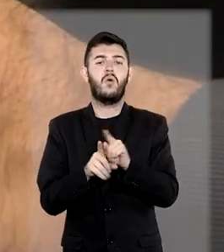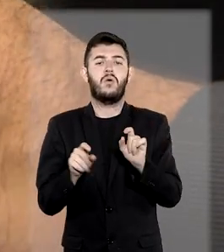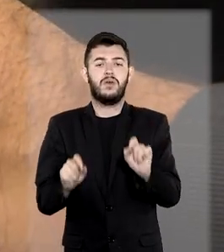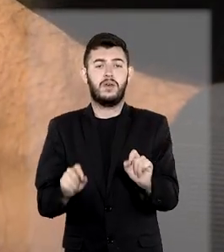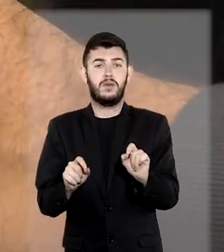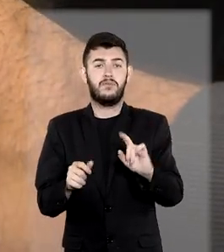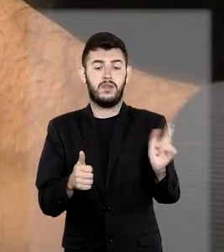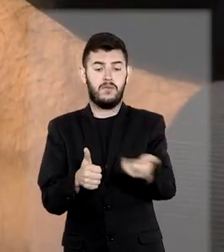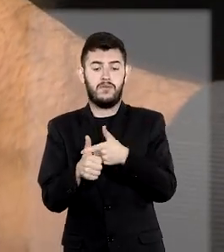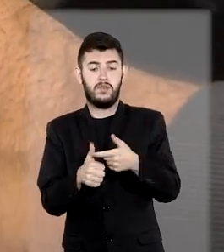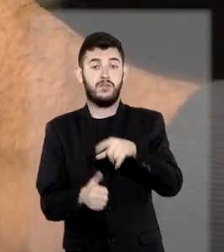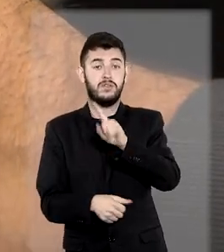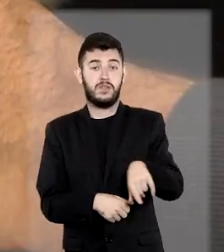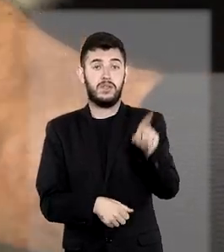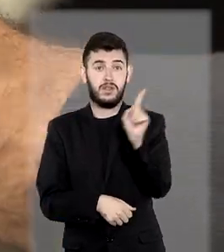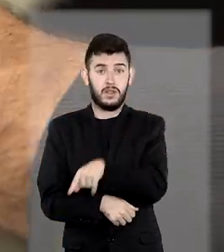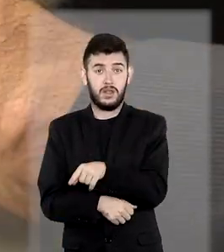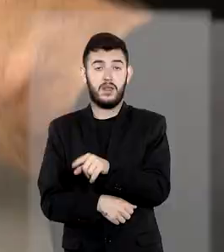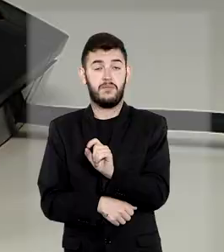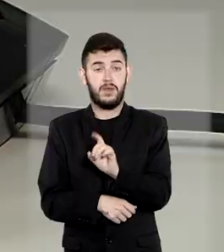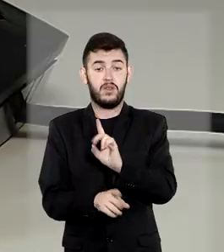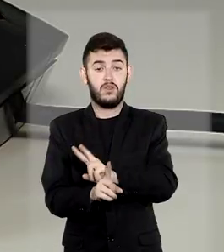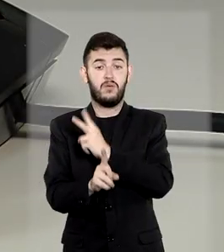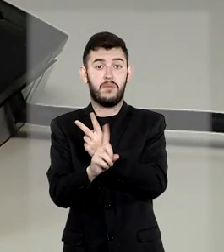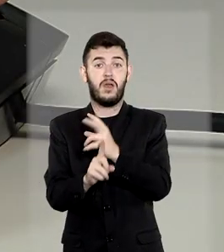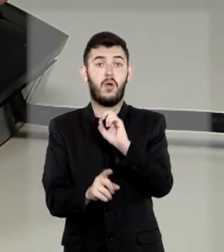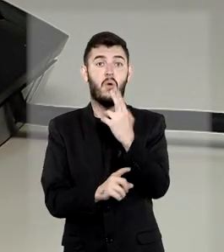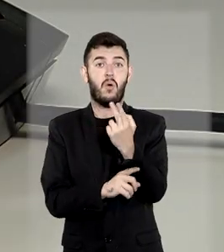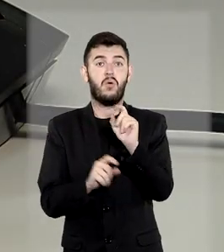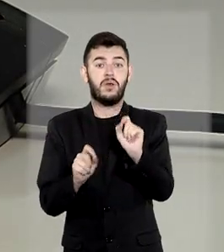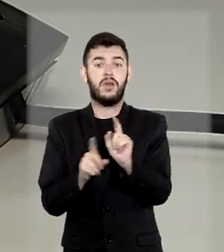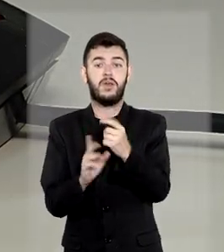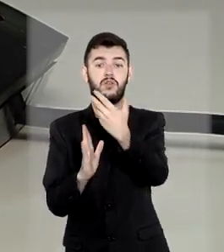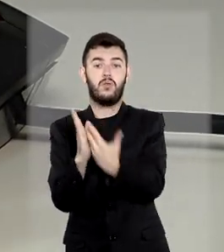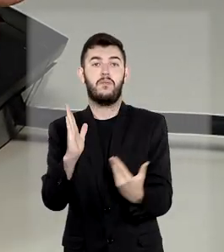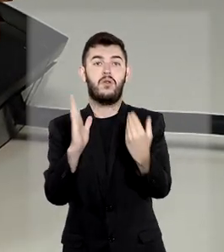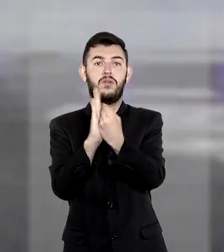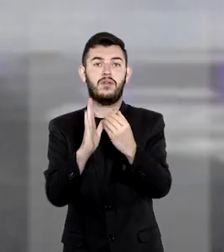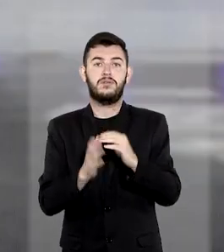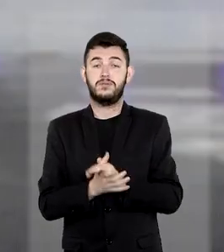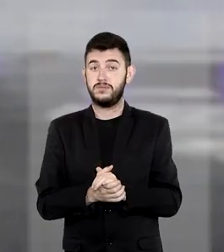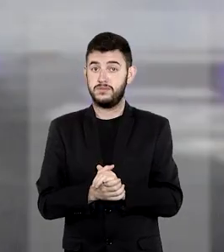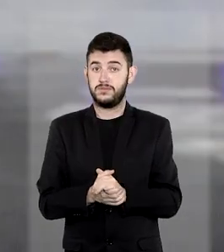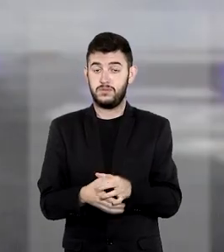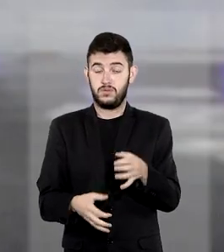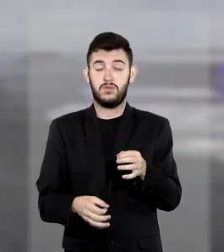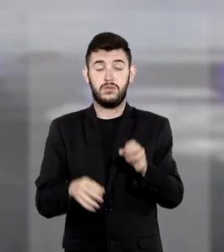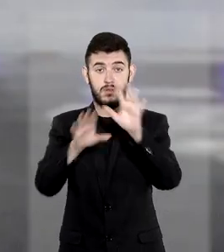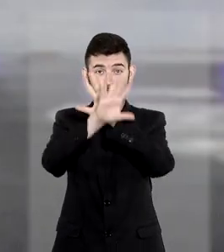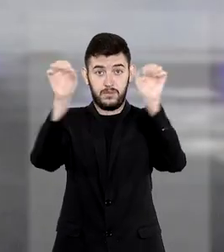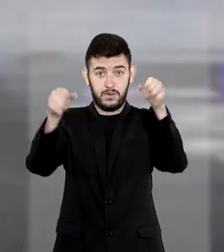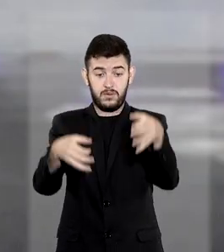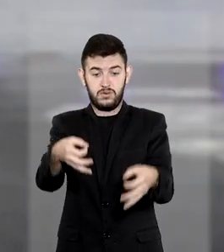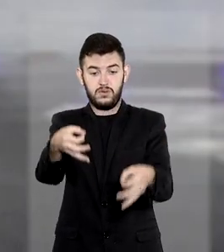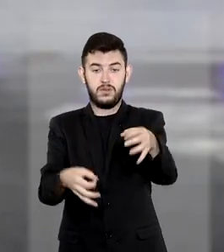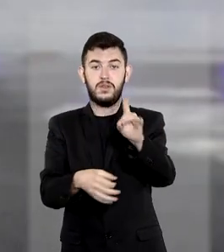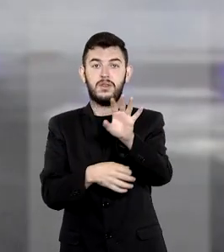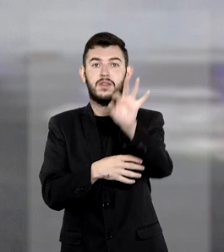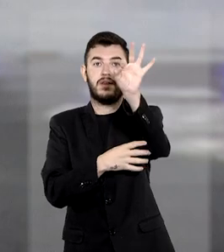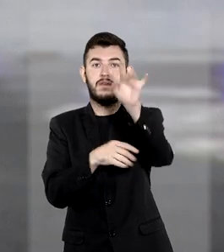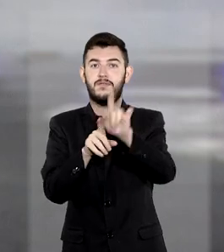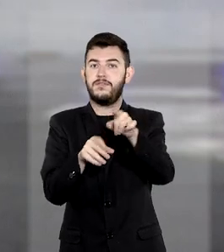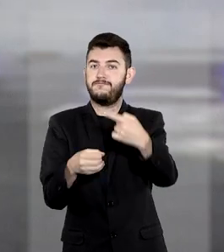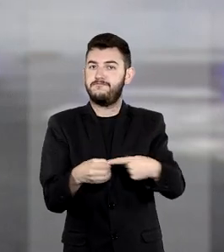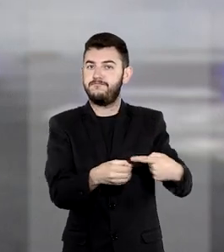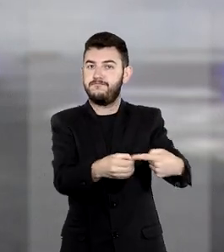parte do devedor de ação de cancelamento das duplicatas e do respectivo protesto. Já o Tribunal de Justiça do Distrito Federal e